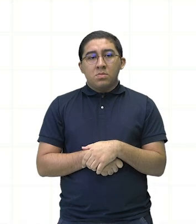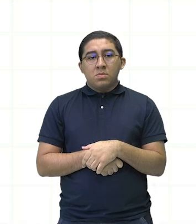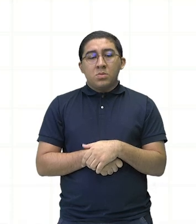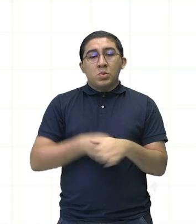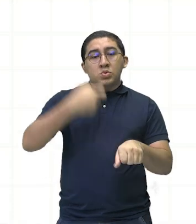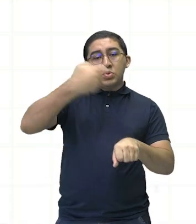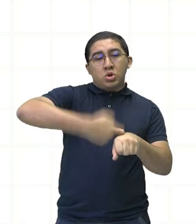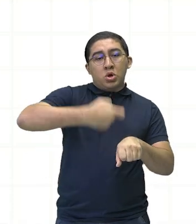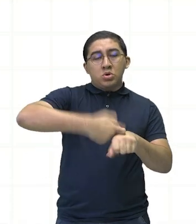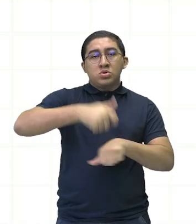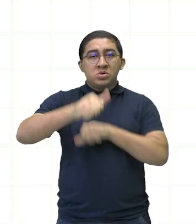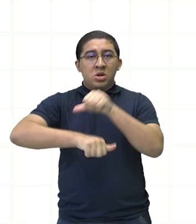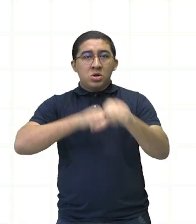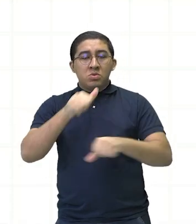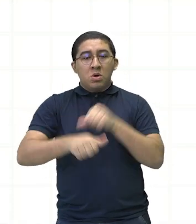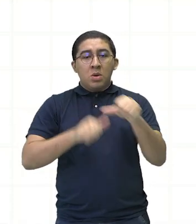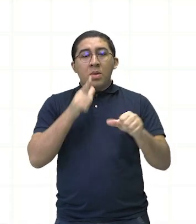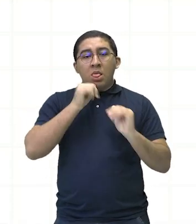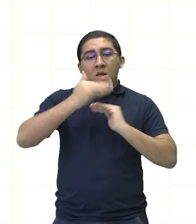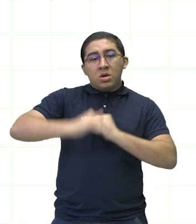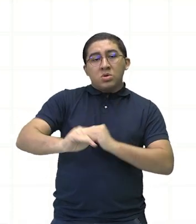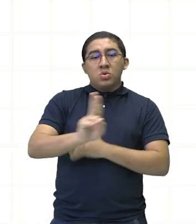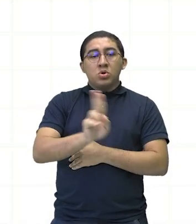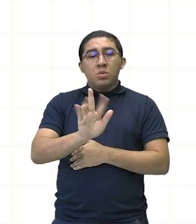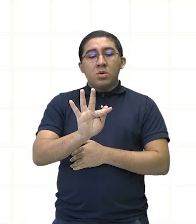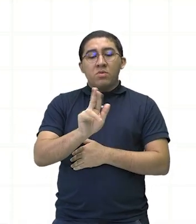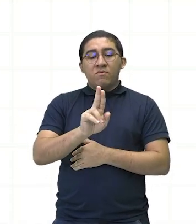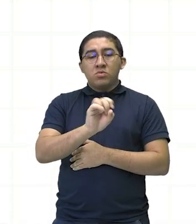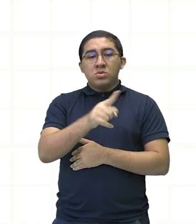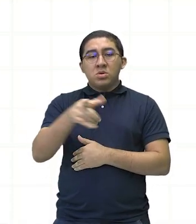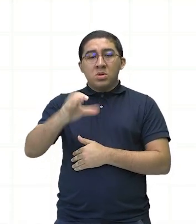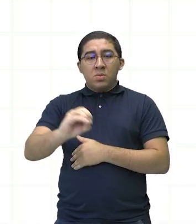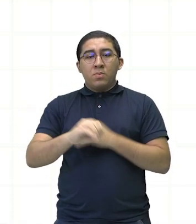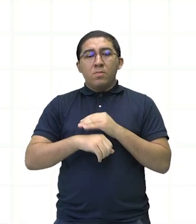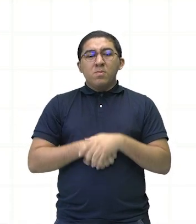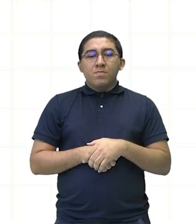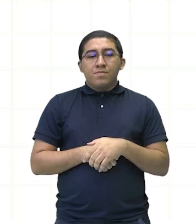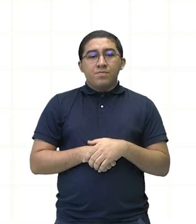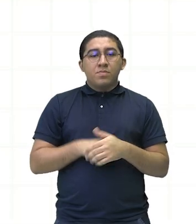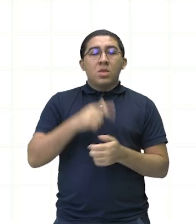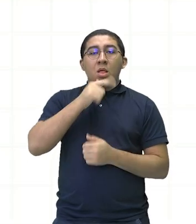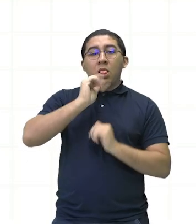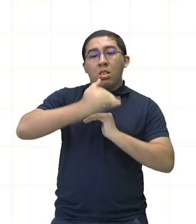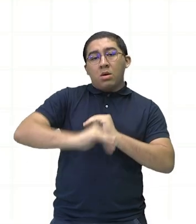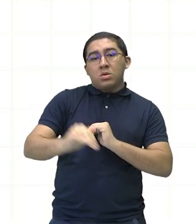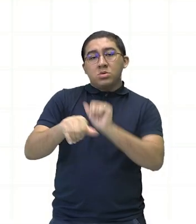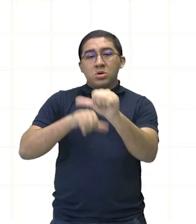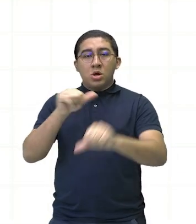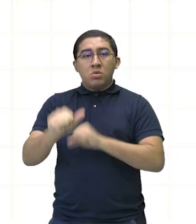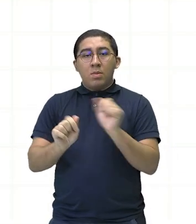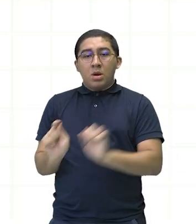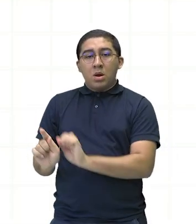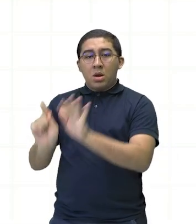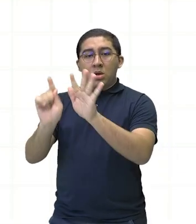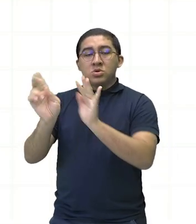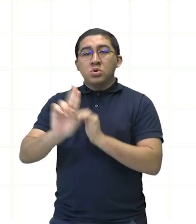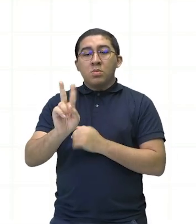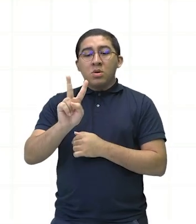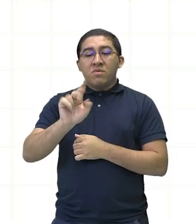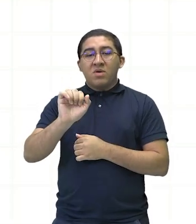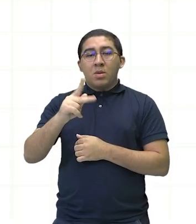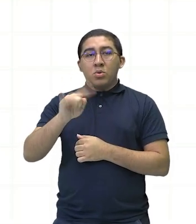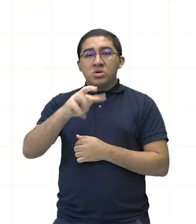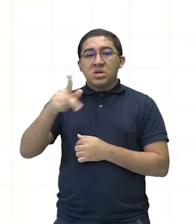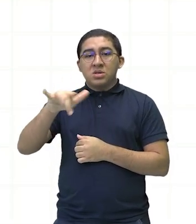para o estado líquido chama-se fusão. A passagem do estado líquido para o estado gasoso